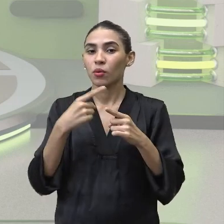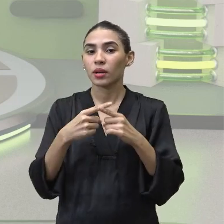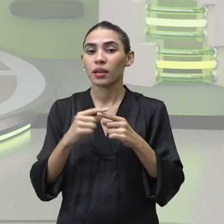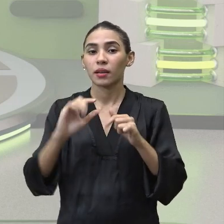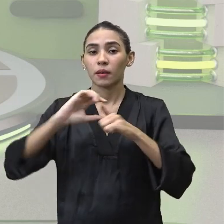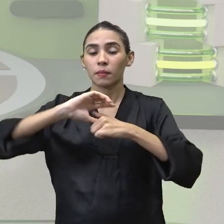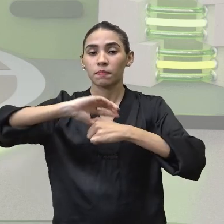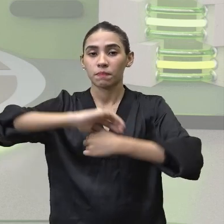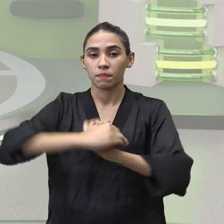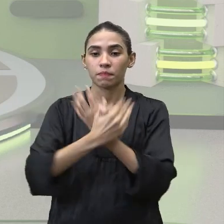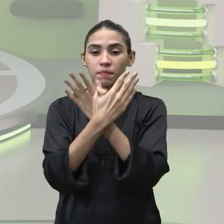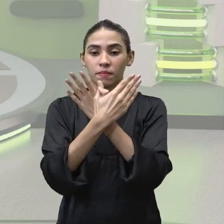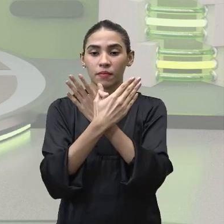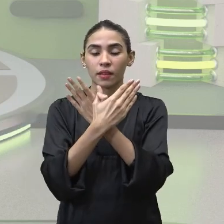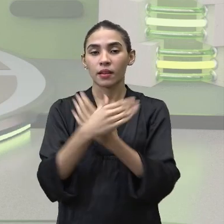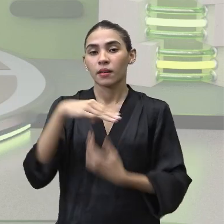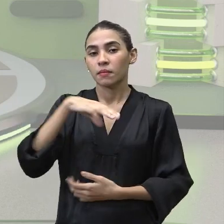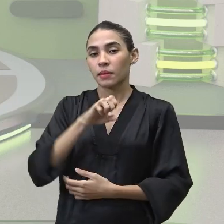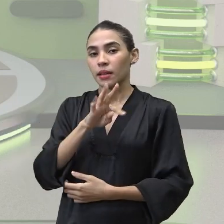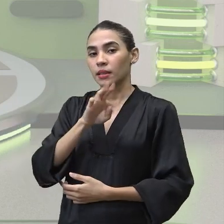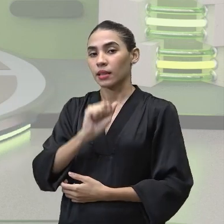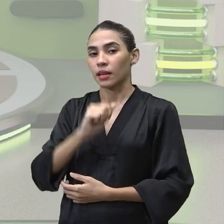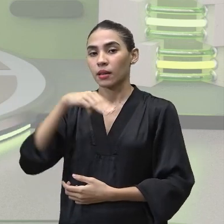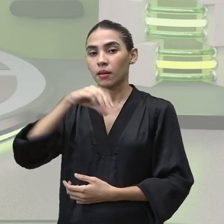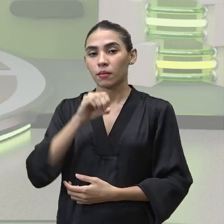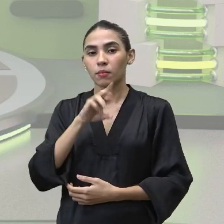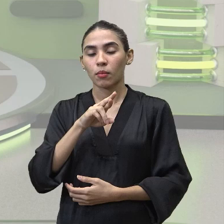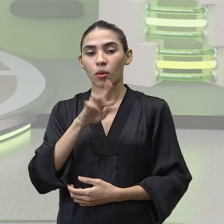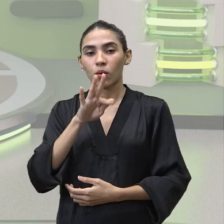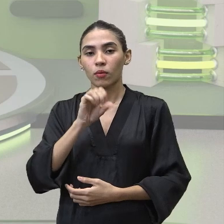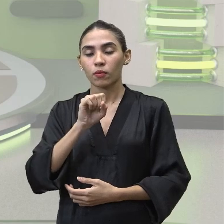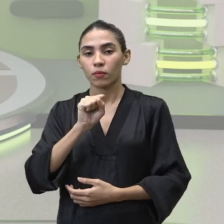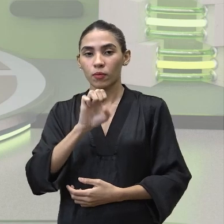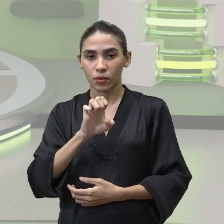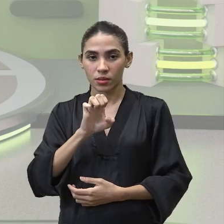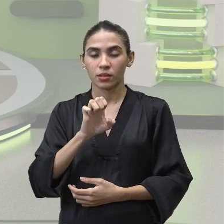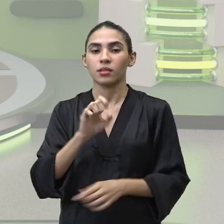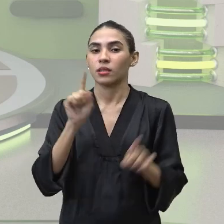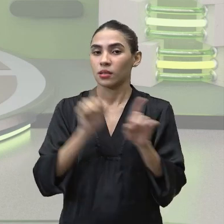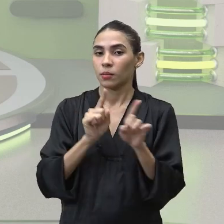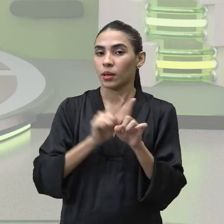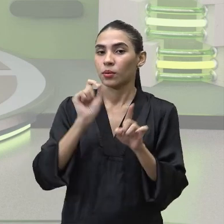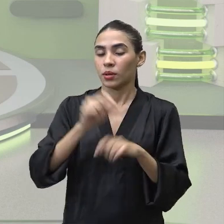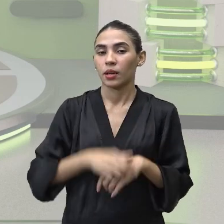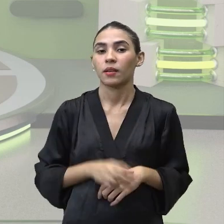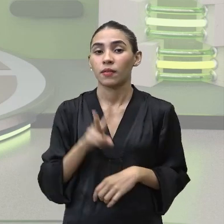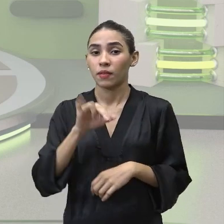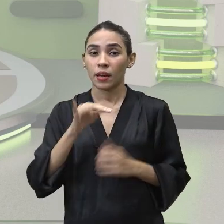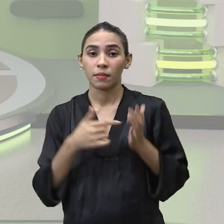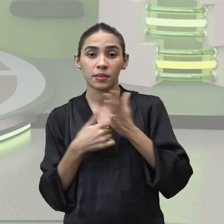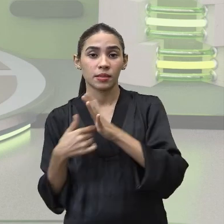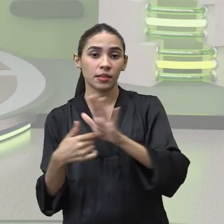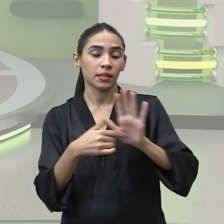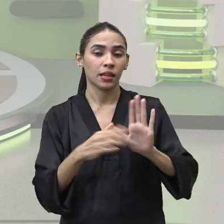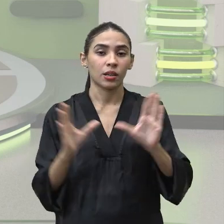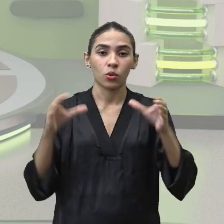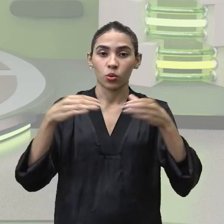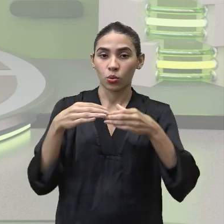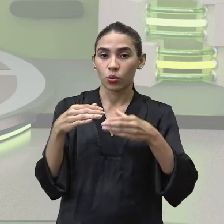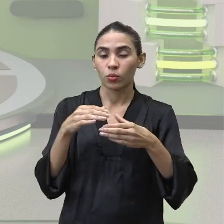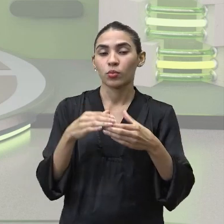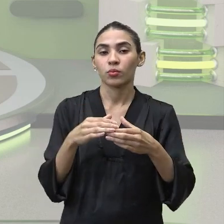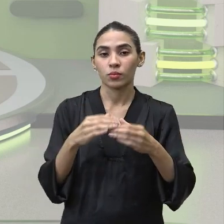metamorfose, que não é exclusiva desse grupo. A metamorfose também ela vai se apresentar no grupo, dentro do grupo